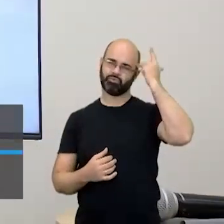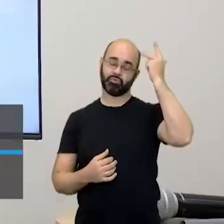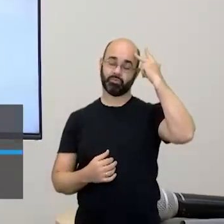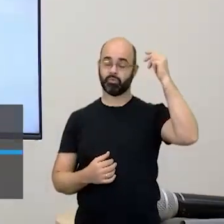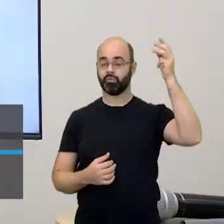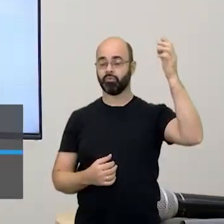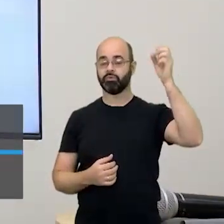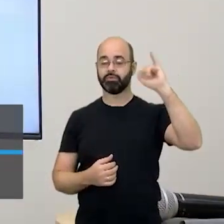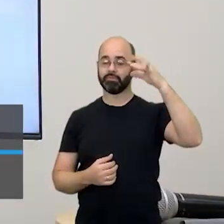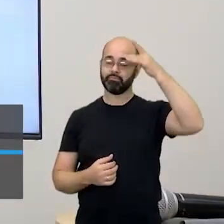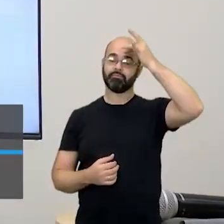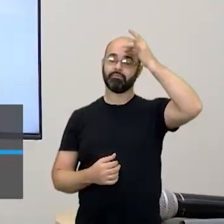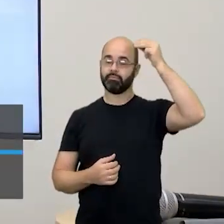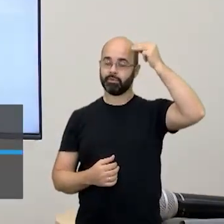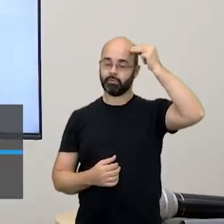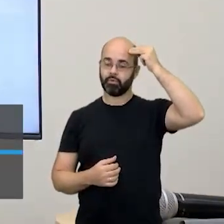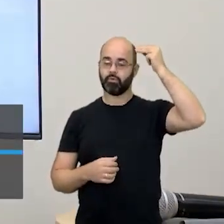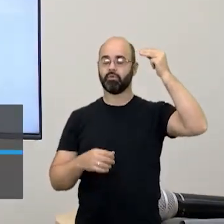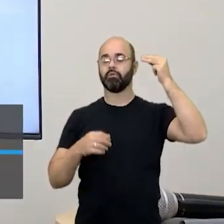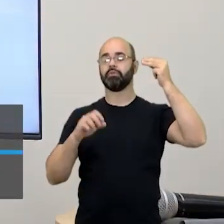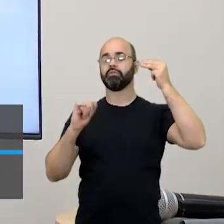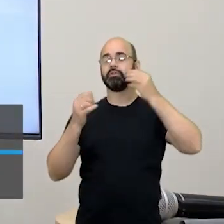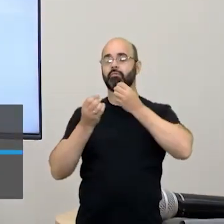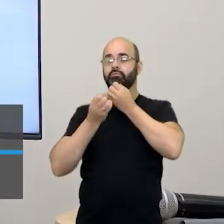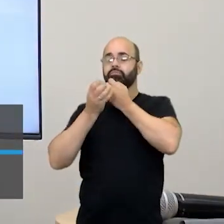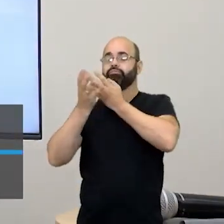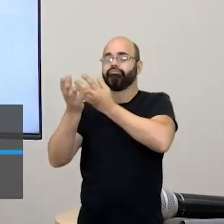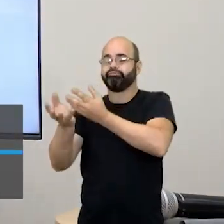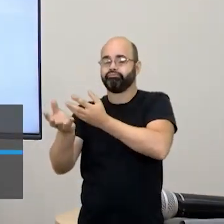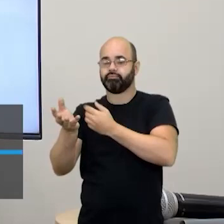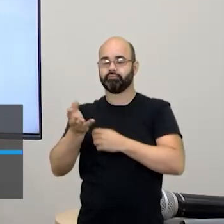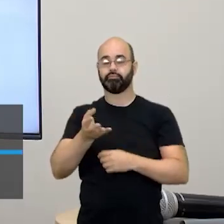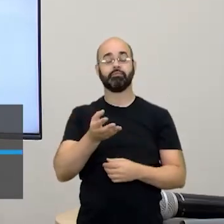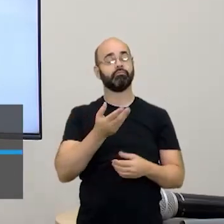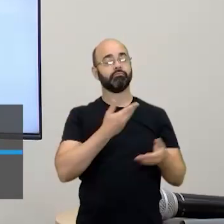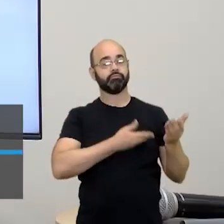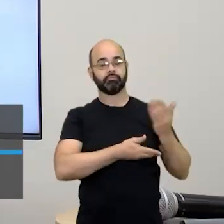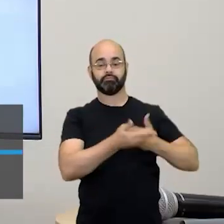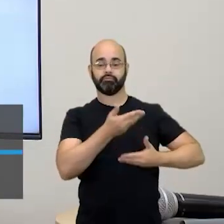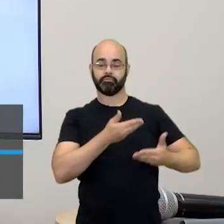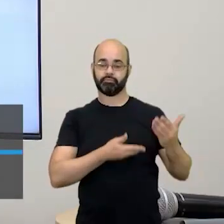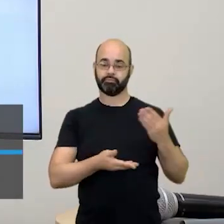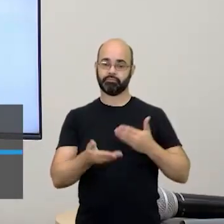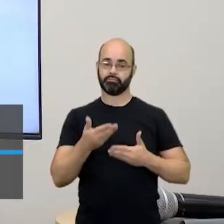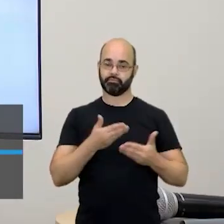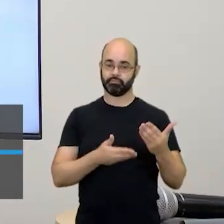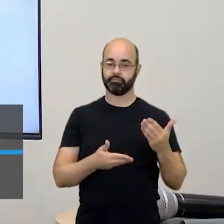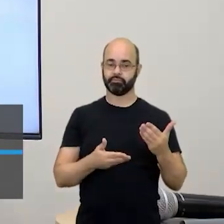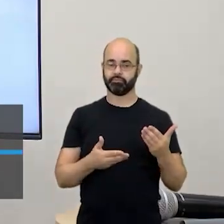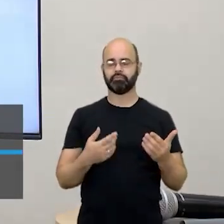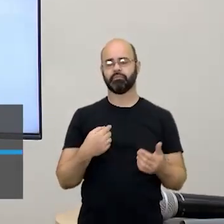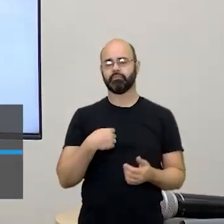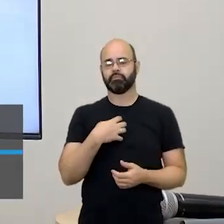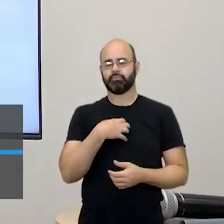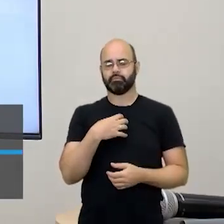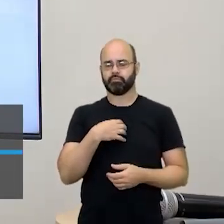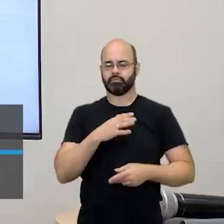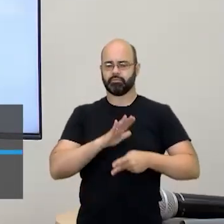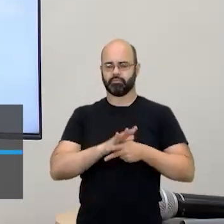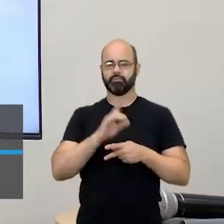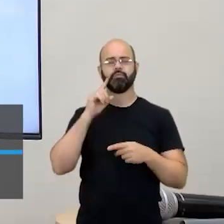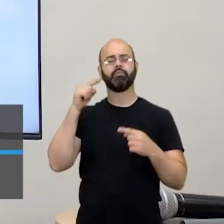elas desabafam, quando elas trocam uma ideia com a gente, tem uma relação direta, ainda que seja em nível pessoal, com a grande